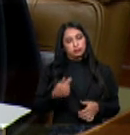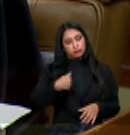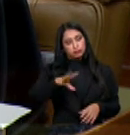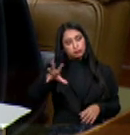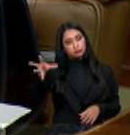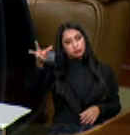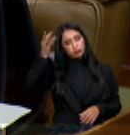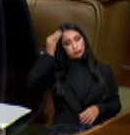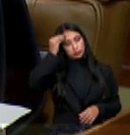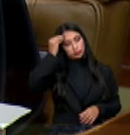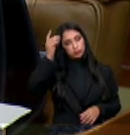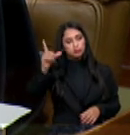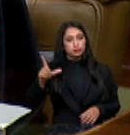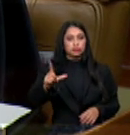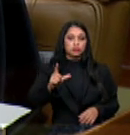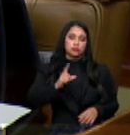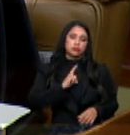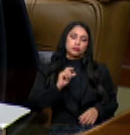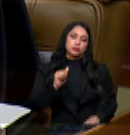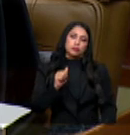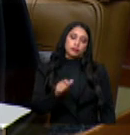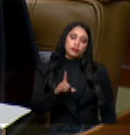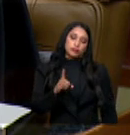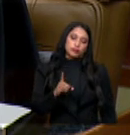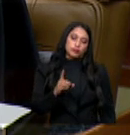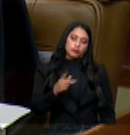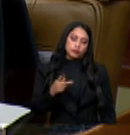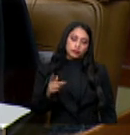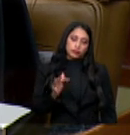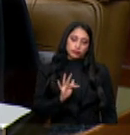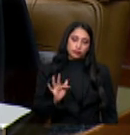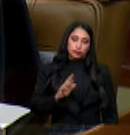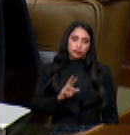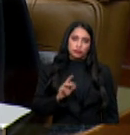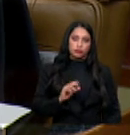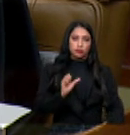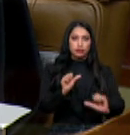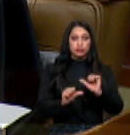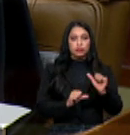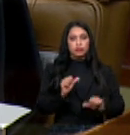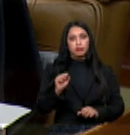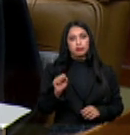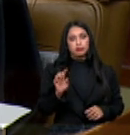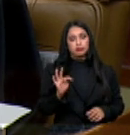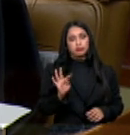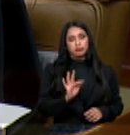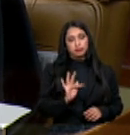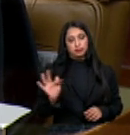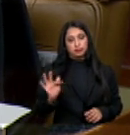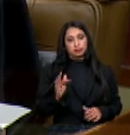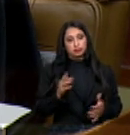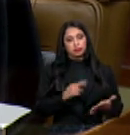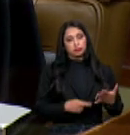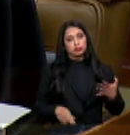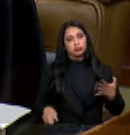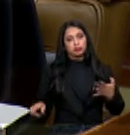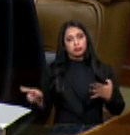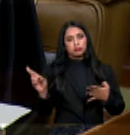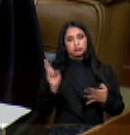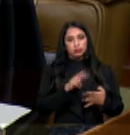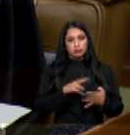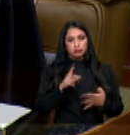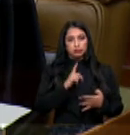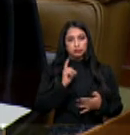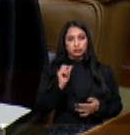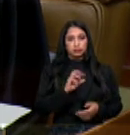compreendo que a via da ADPF não transforma o Supremo Tribunal Federal em instância recursal por vias que